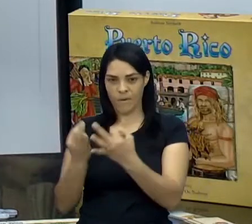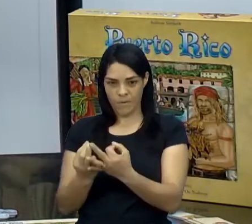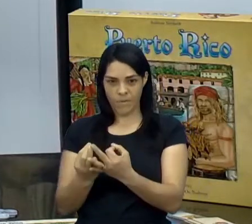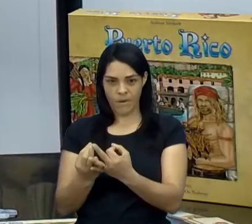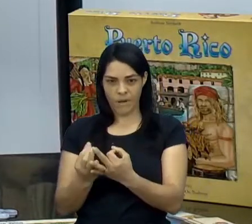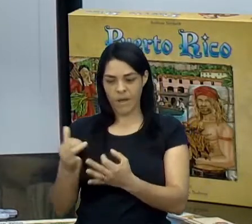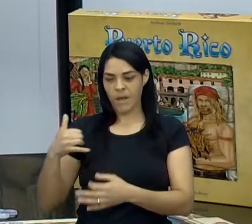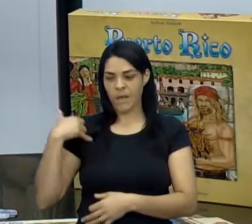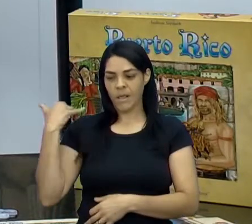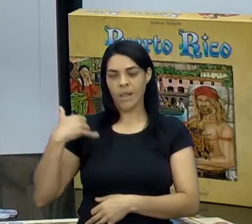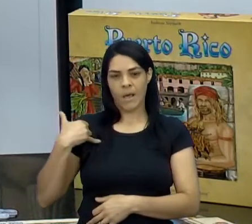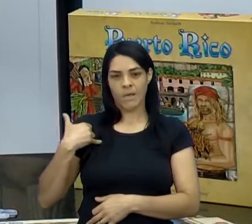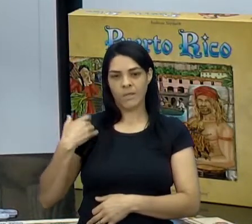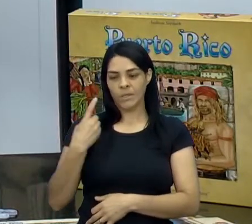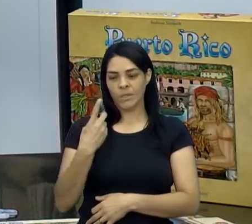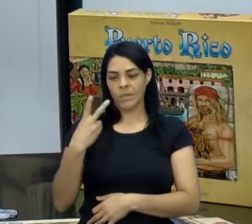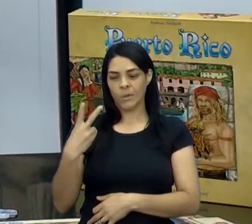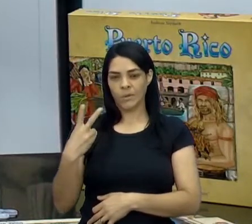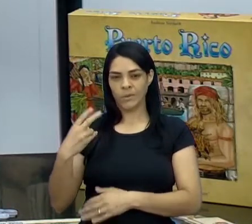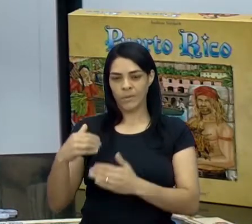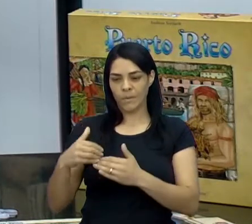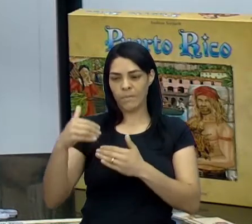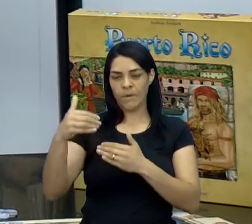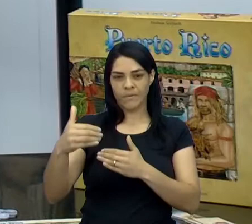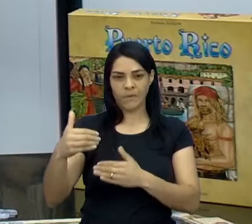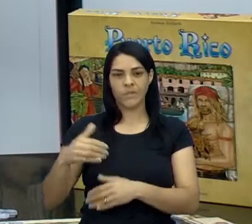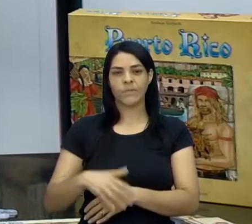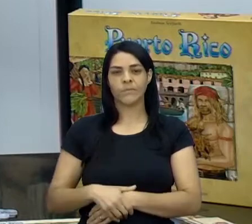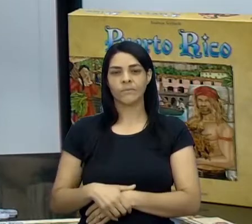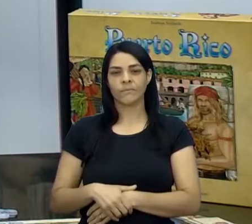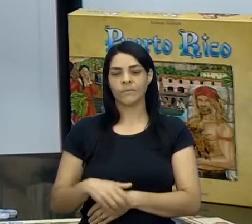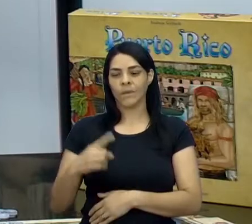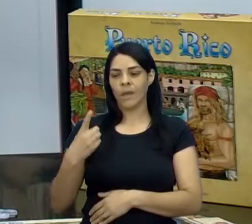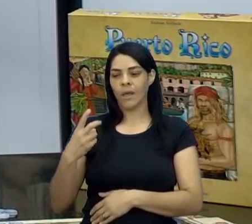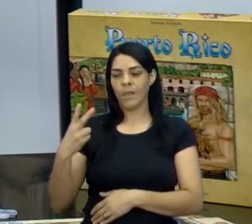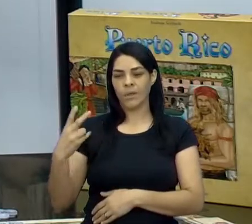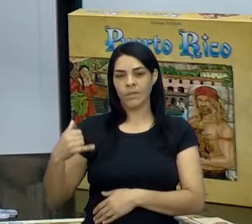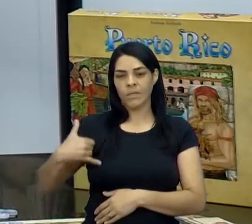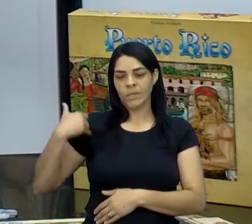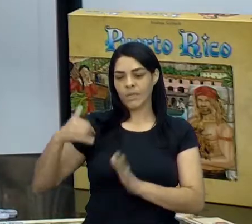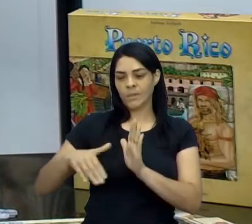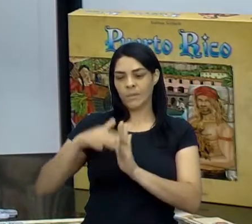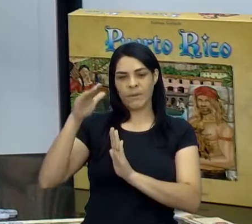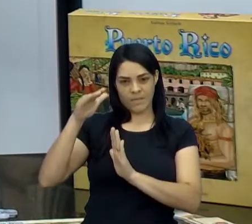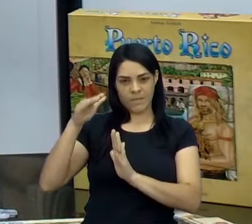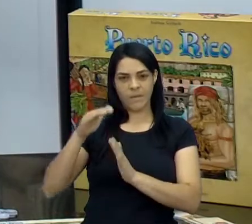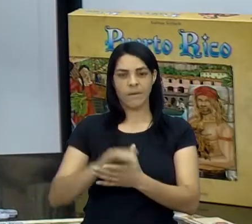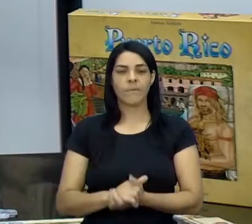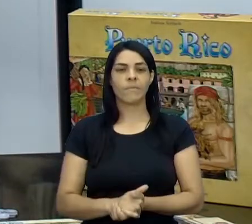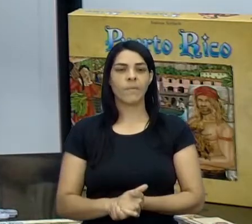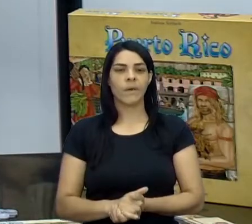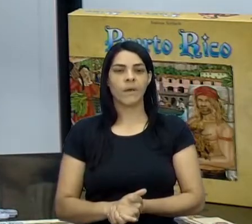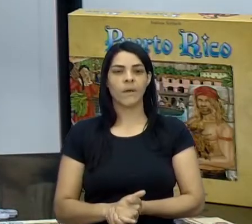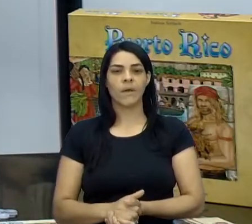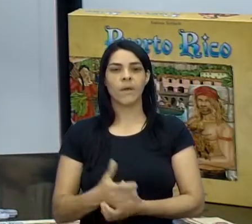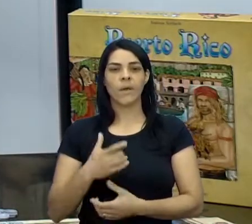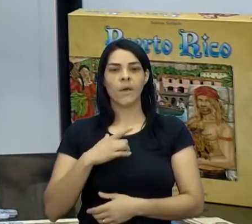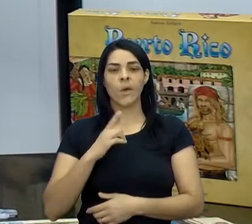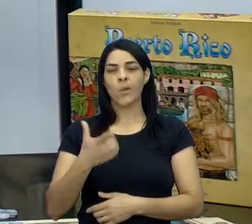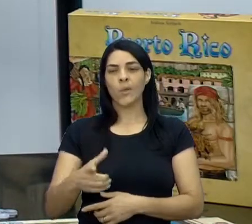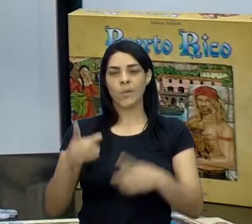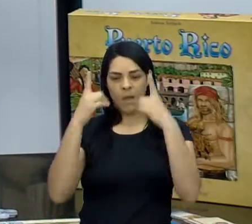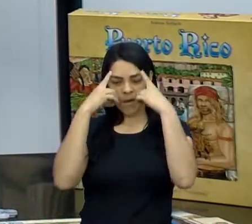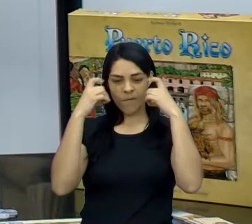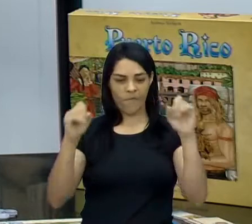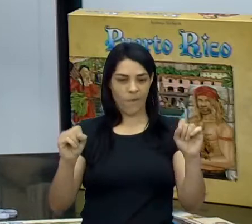de 12 anos. Isso aqui é interessante porque a idade não é porque o jogo vai parecer coisas violentas ou coisas impróprias para